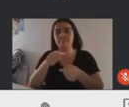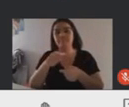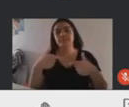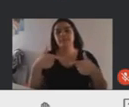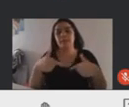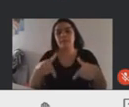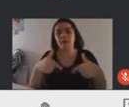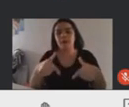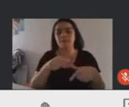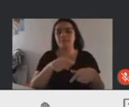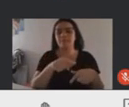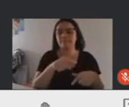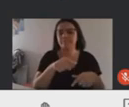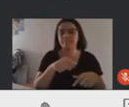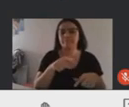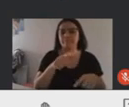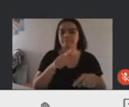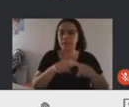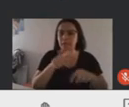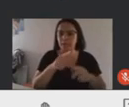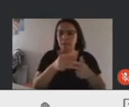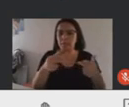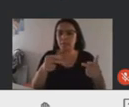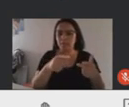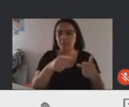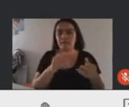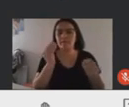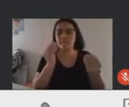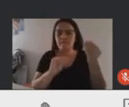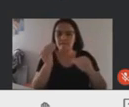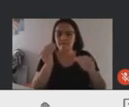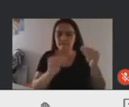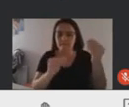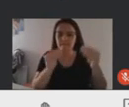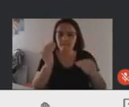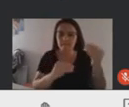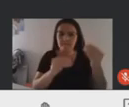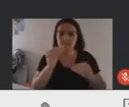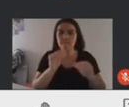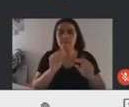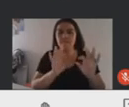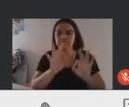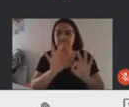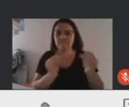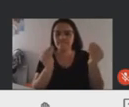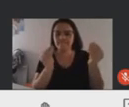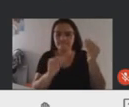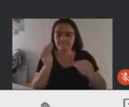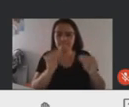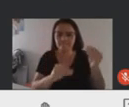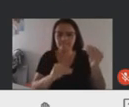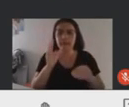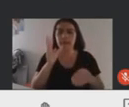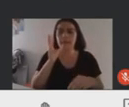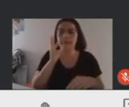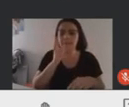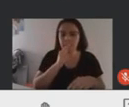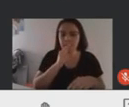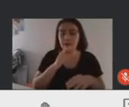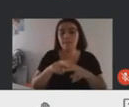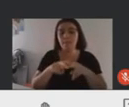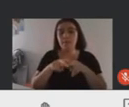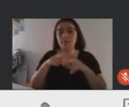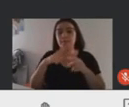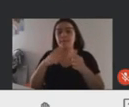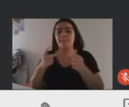a montagem de um equipamento mesmo, então ele leva tempo e precisa de vários parceiros, né? A gente